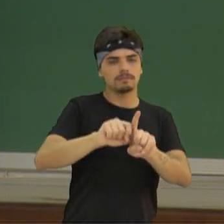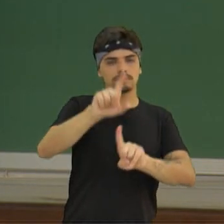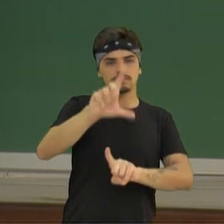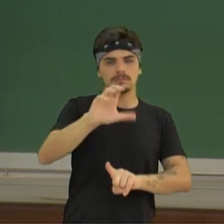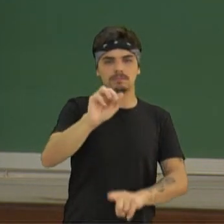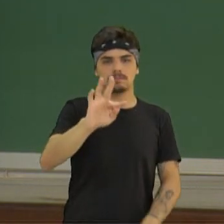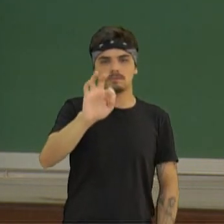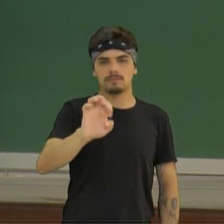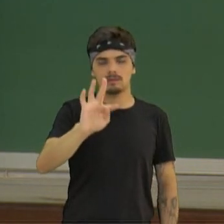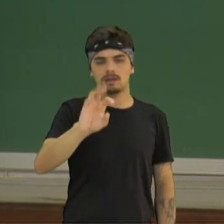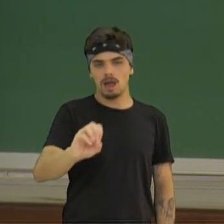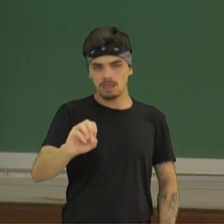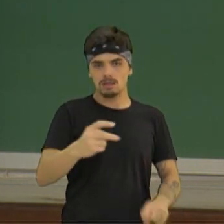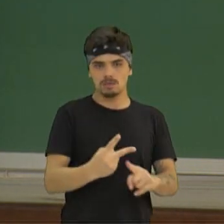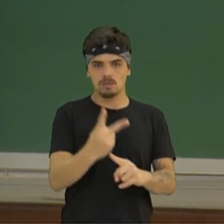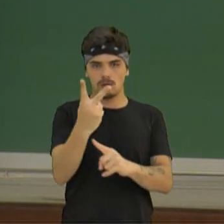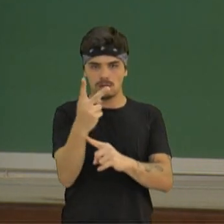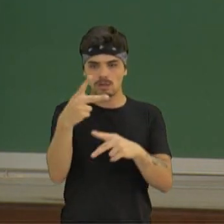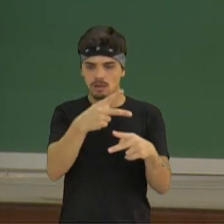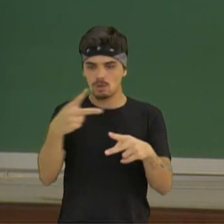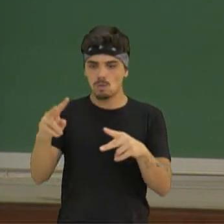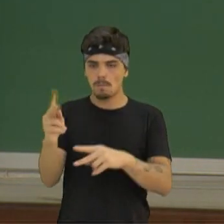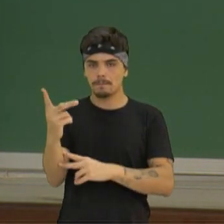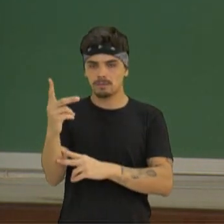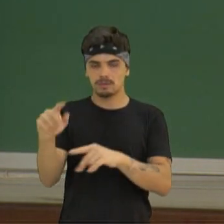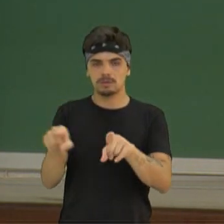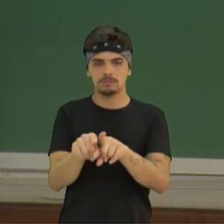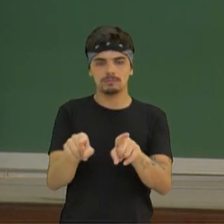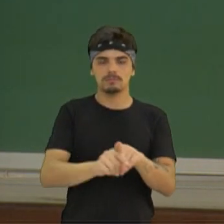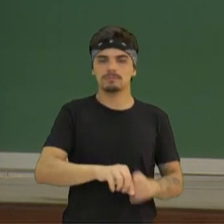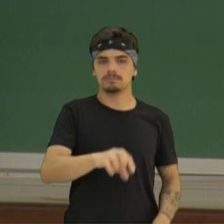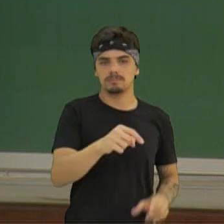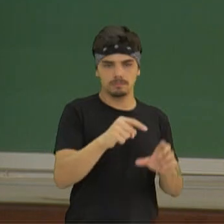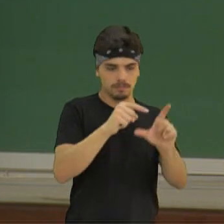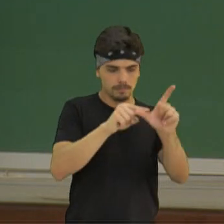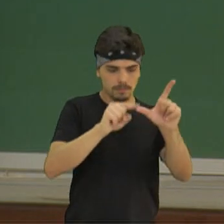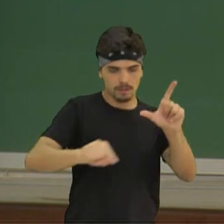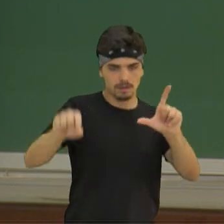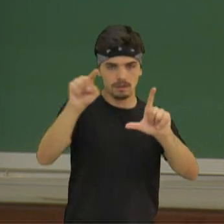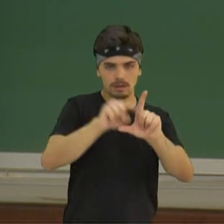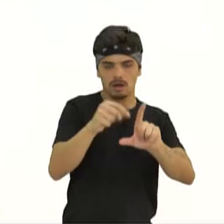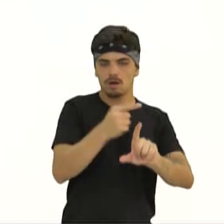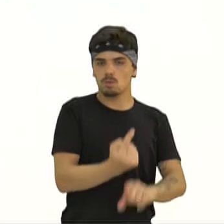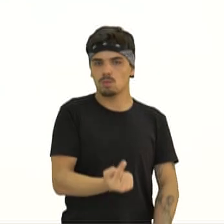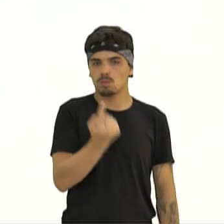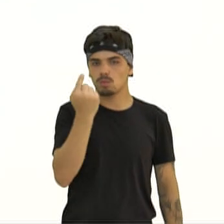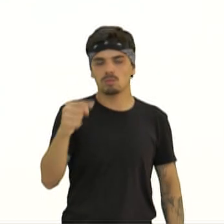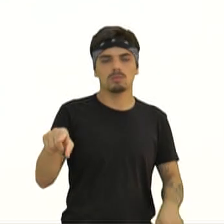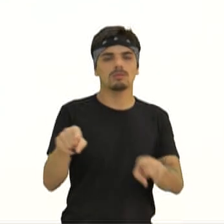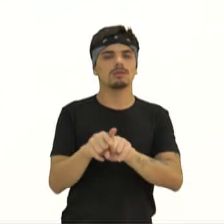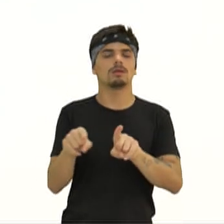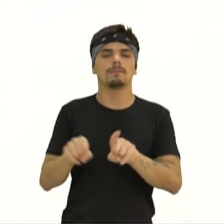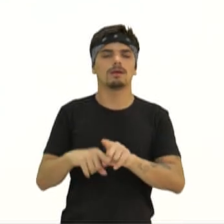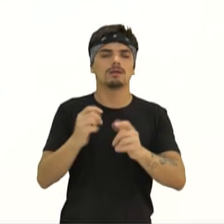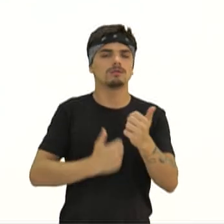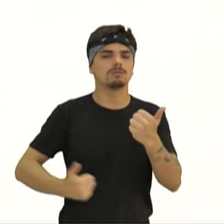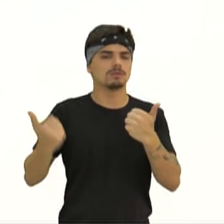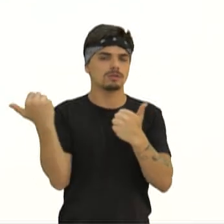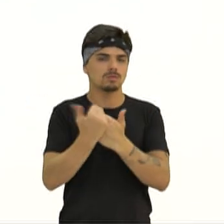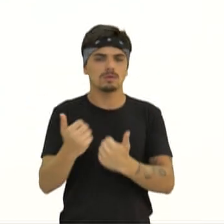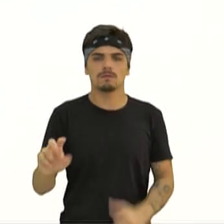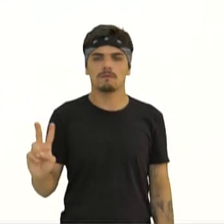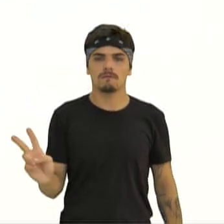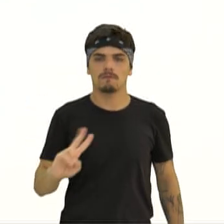igual a hipotenusa, que na relação trigonométrica é raio 1, então 1 ao quadrado é 1, escrevo e substituo os